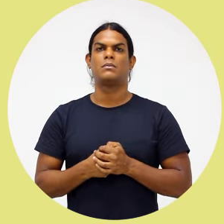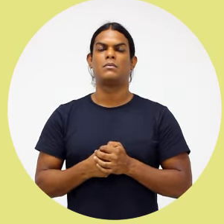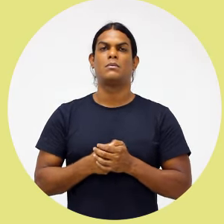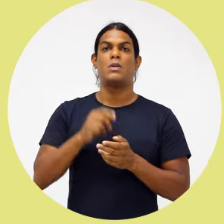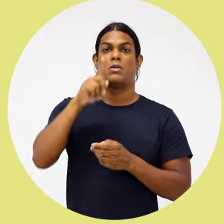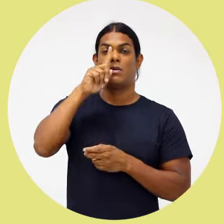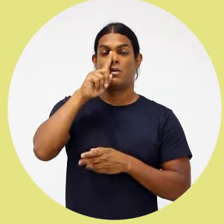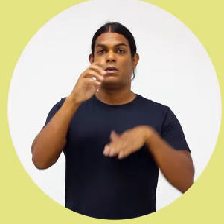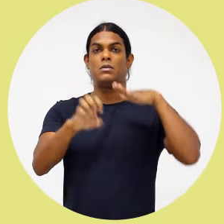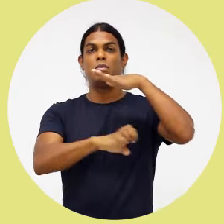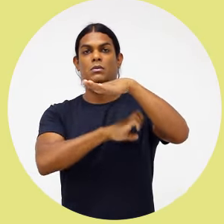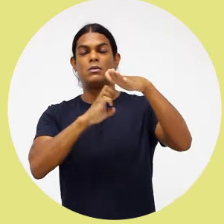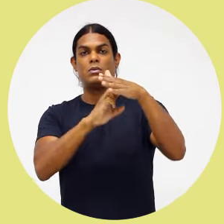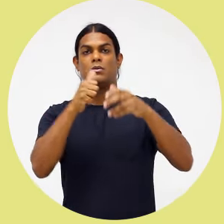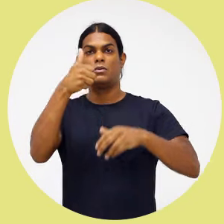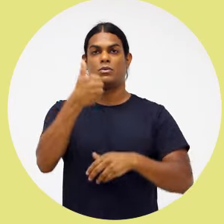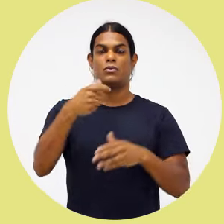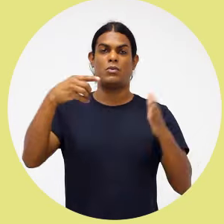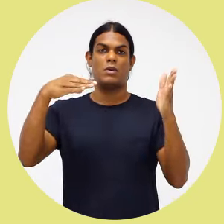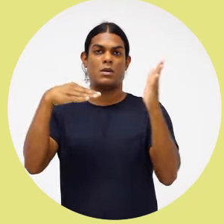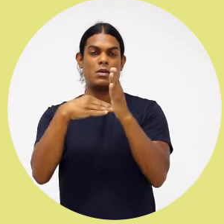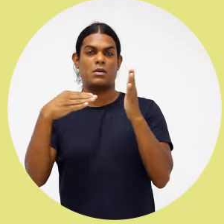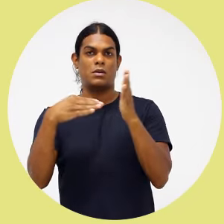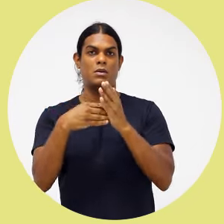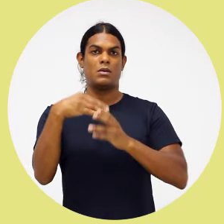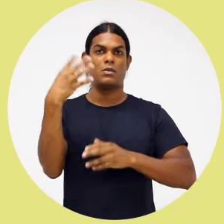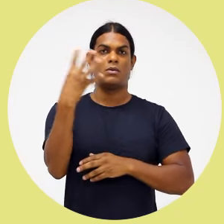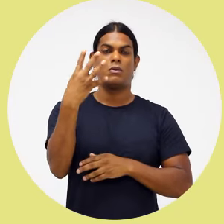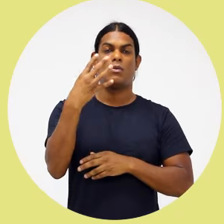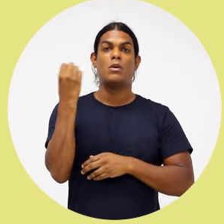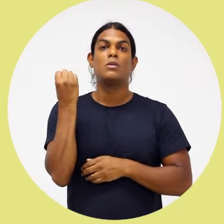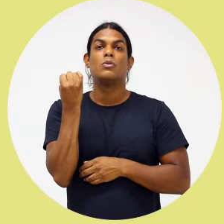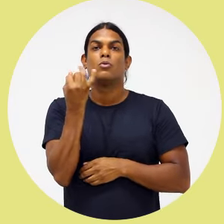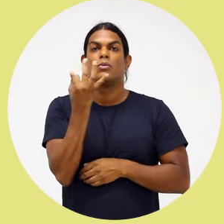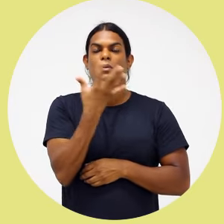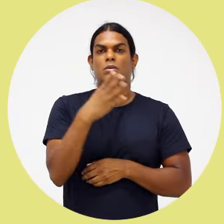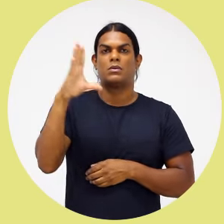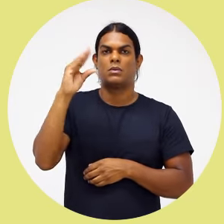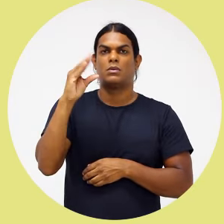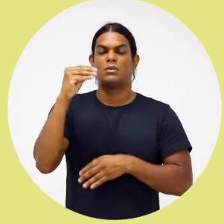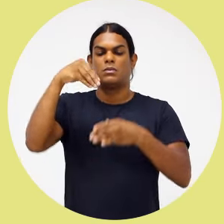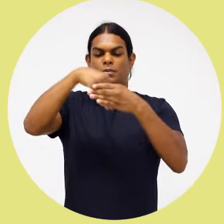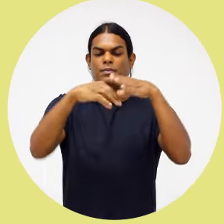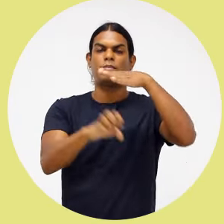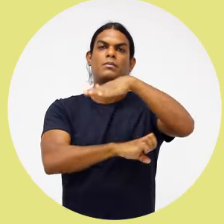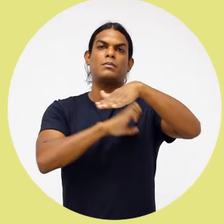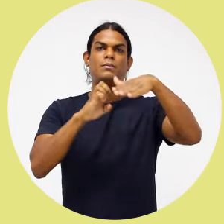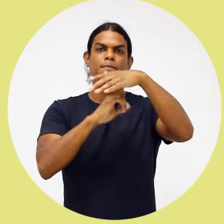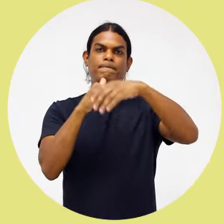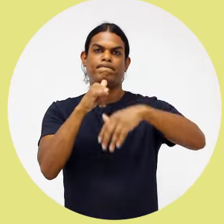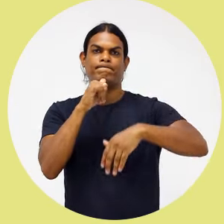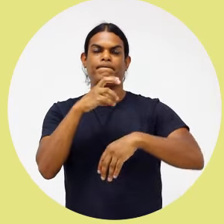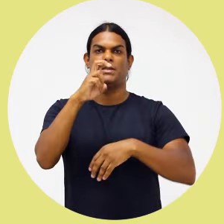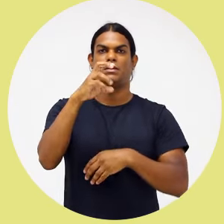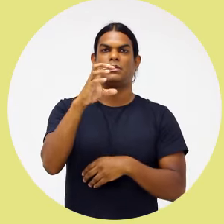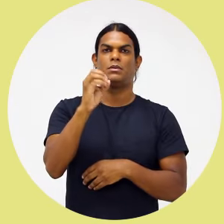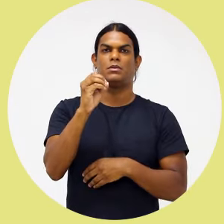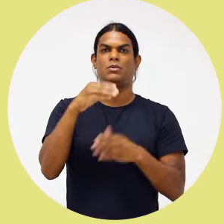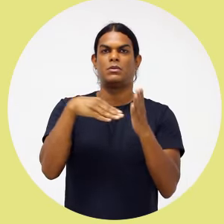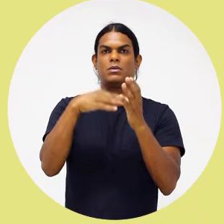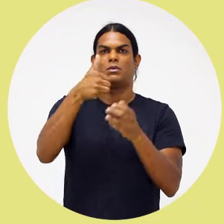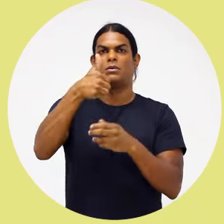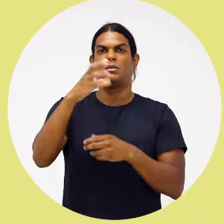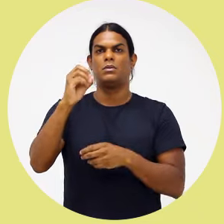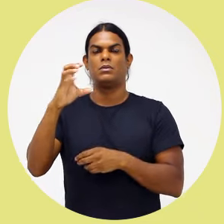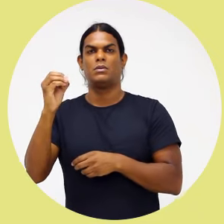da empresa, de 1 até 4, e o número de empregados do estabelecimento. Por exemplo, de 50 a